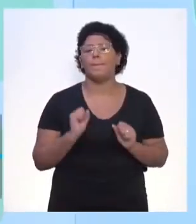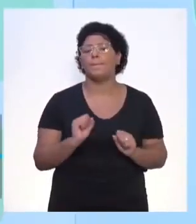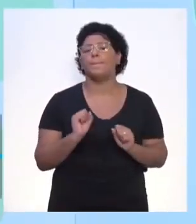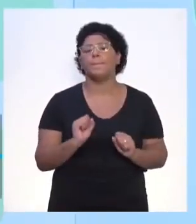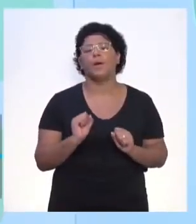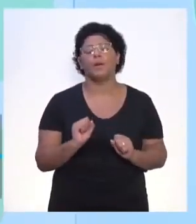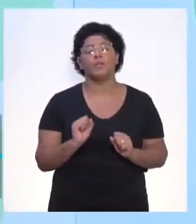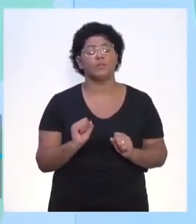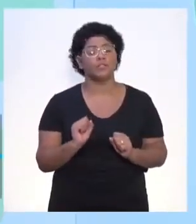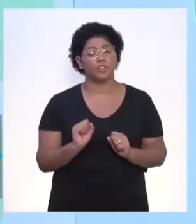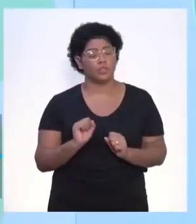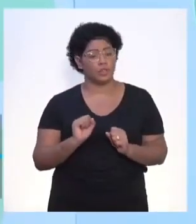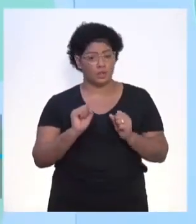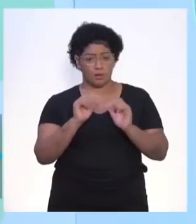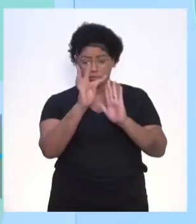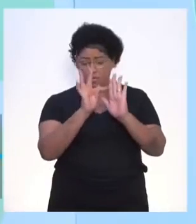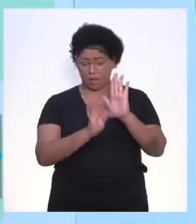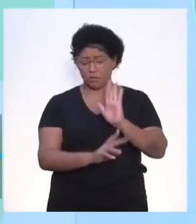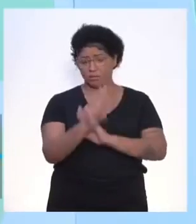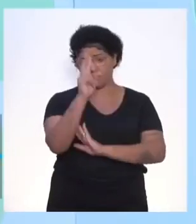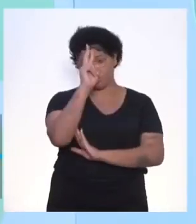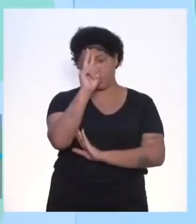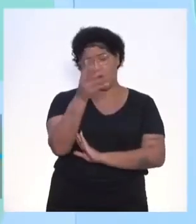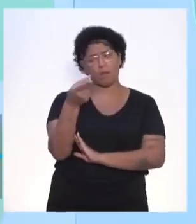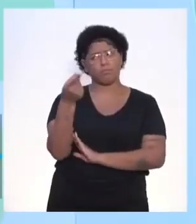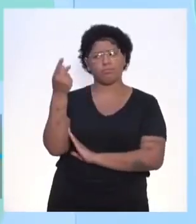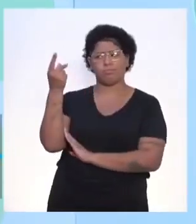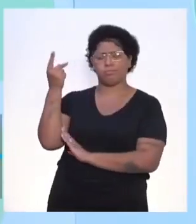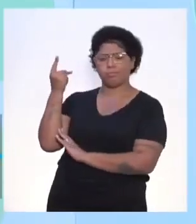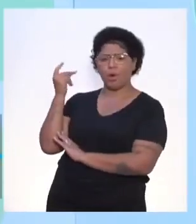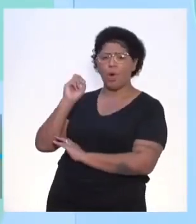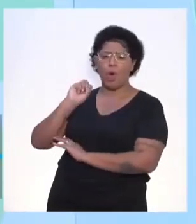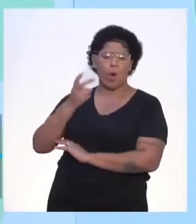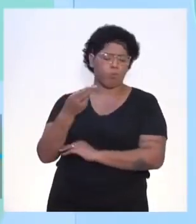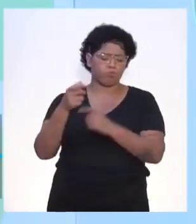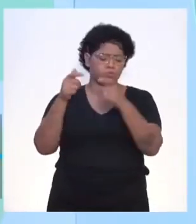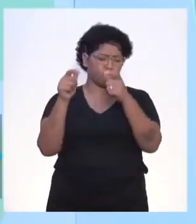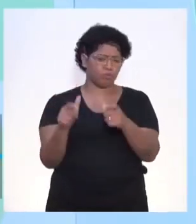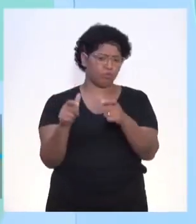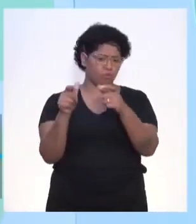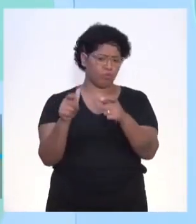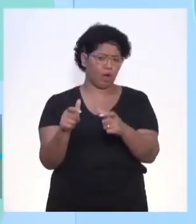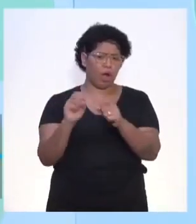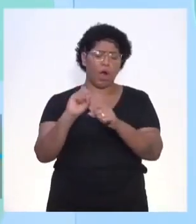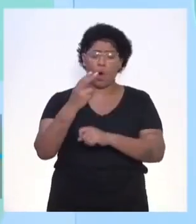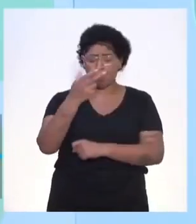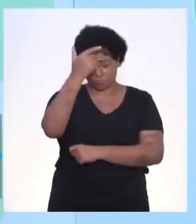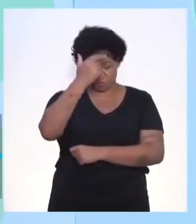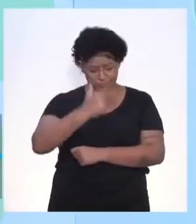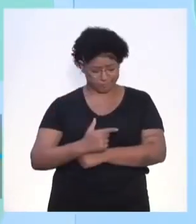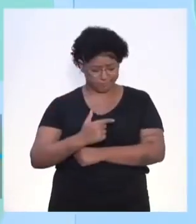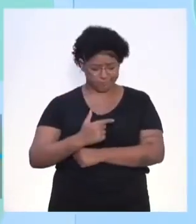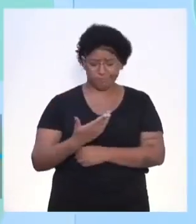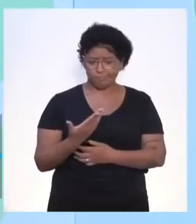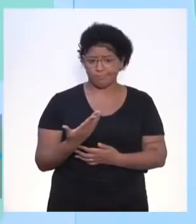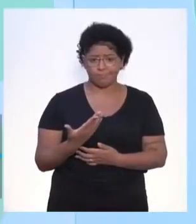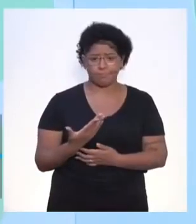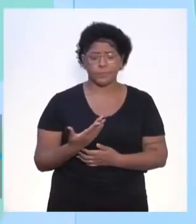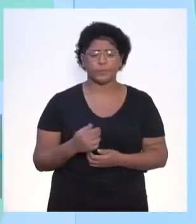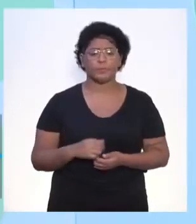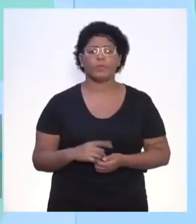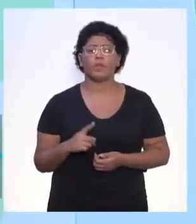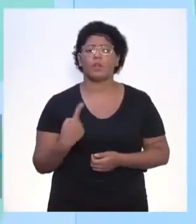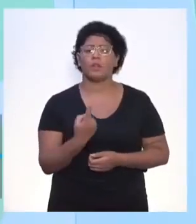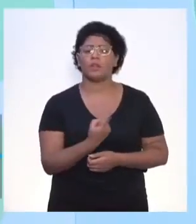a descrição de uma história anterior, a descrição de um lugar, a descrição de si mesmo. Hoje a gente vai falar muito sobre isso,